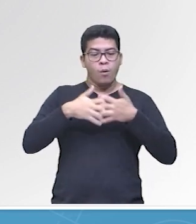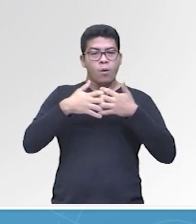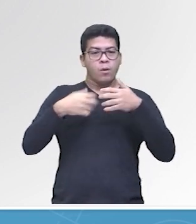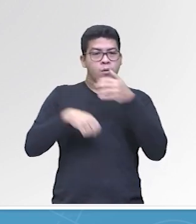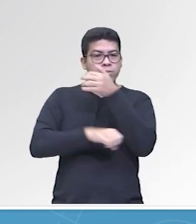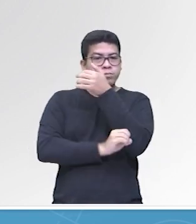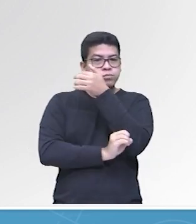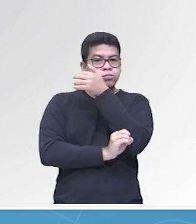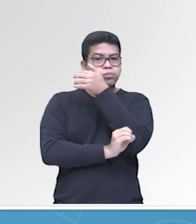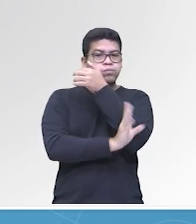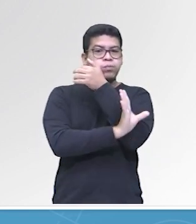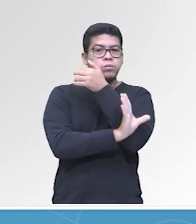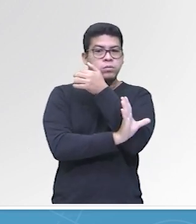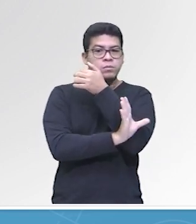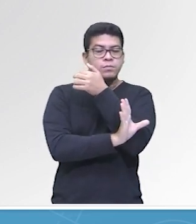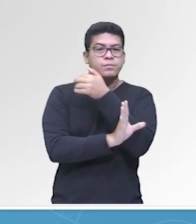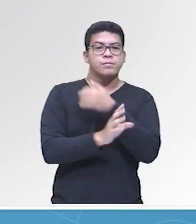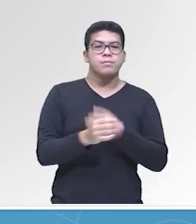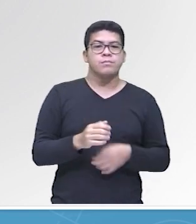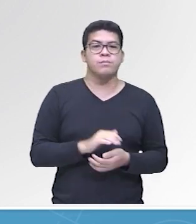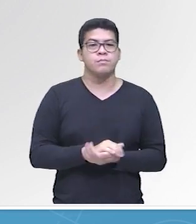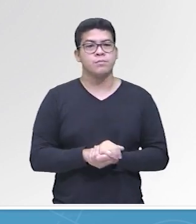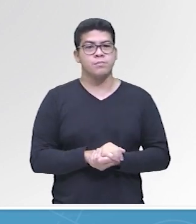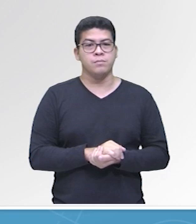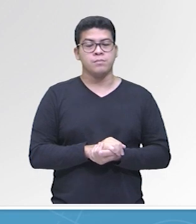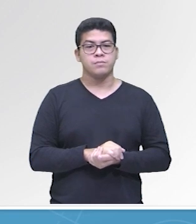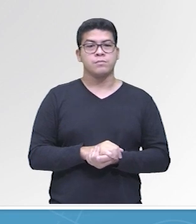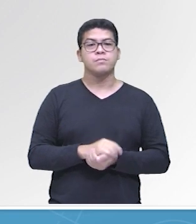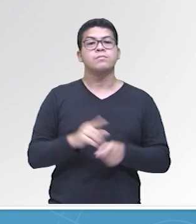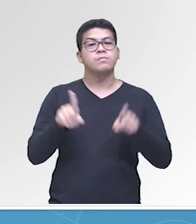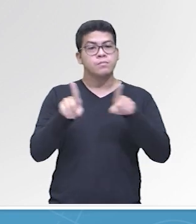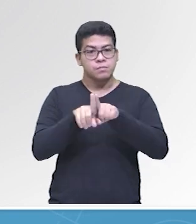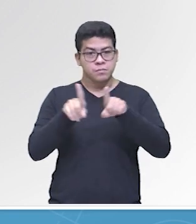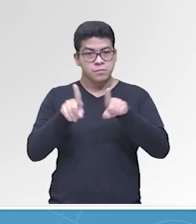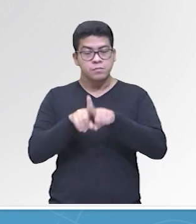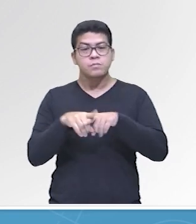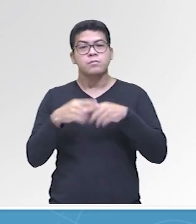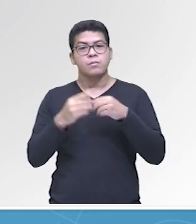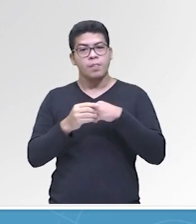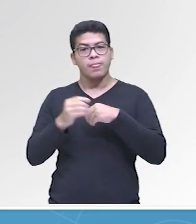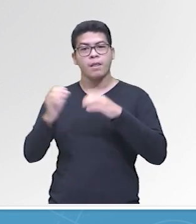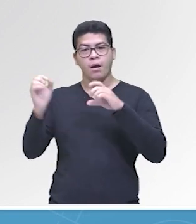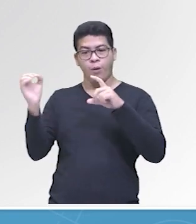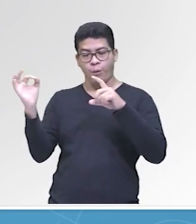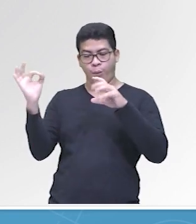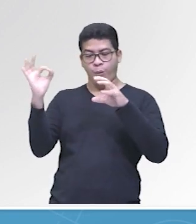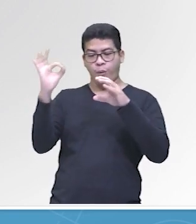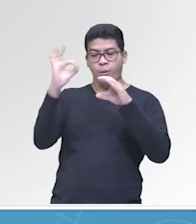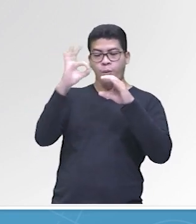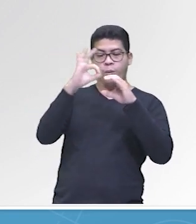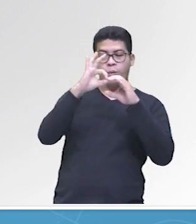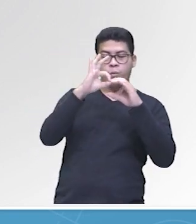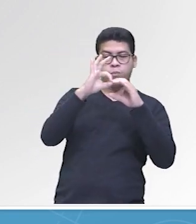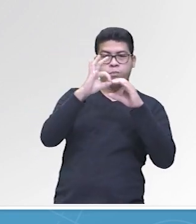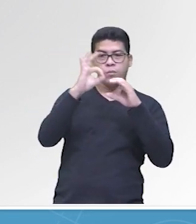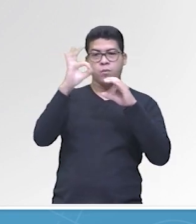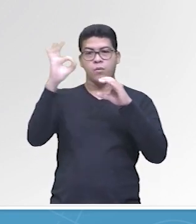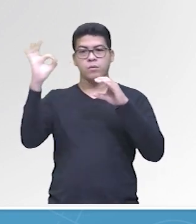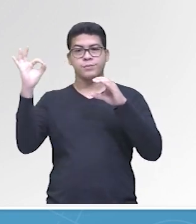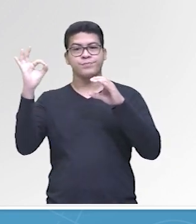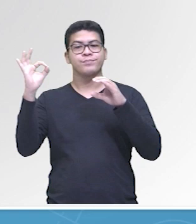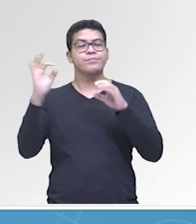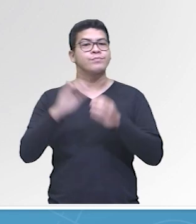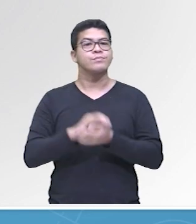que envelheceu, que precisa ser substituída por uma nova, você tem aí os lisossomos que realizam essa digestão